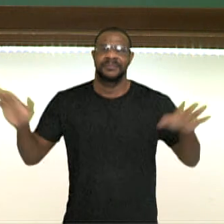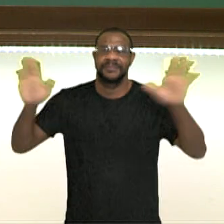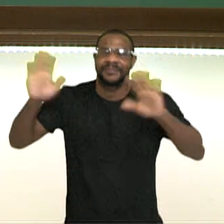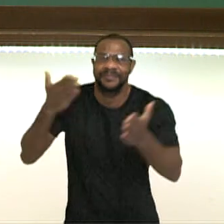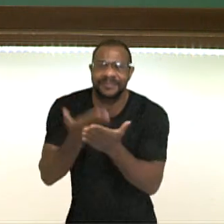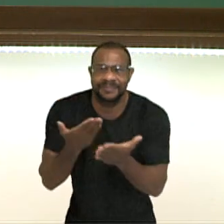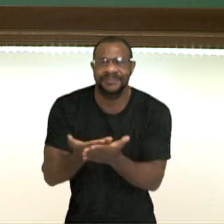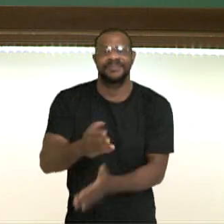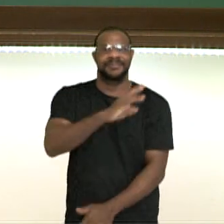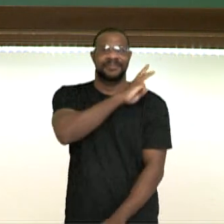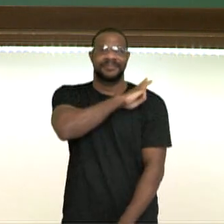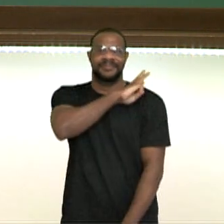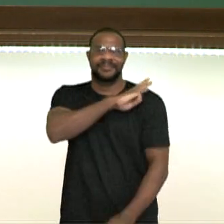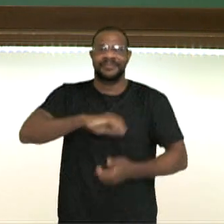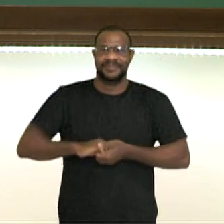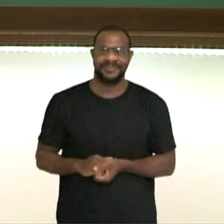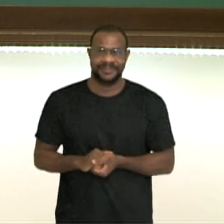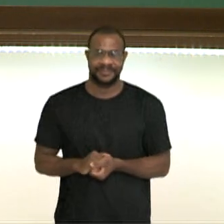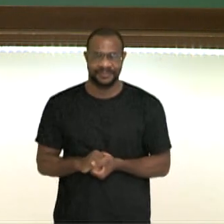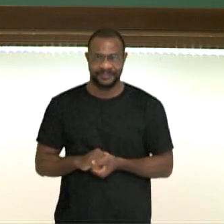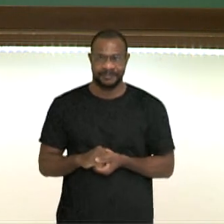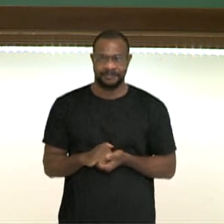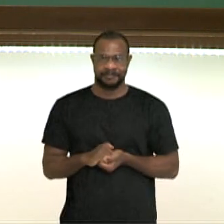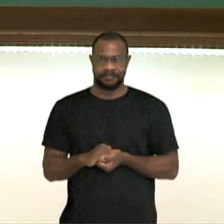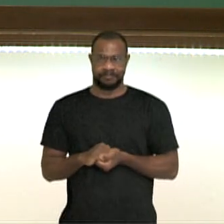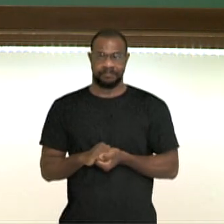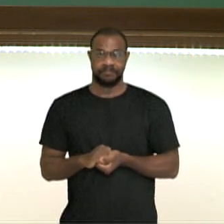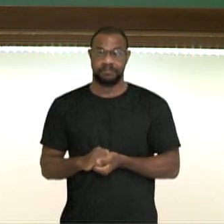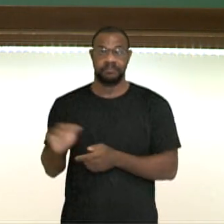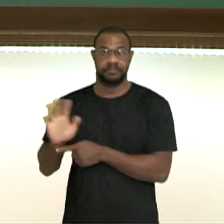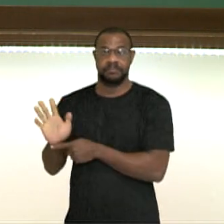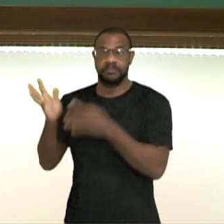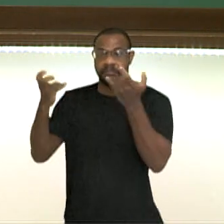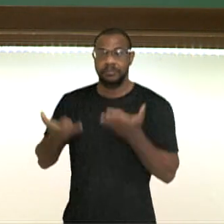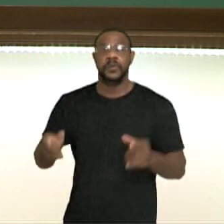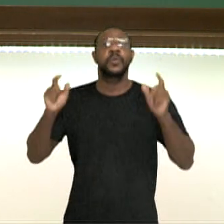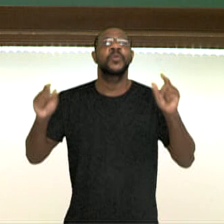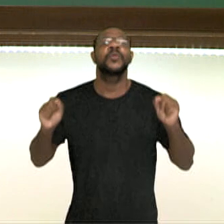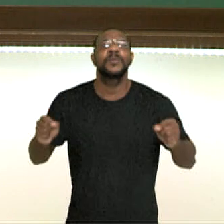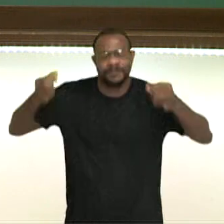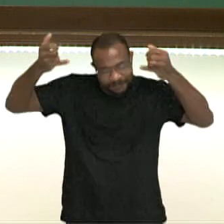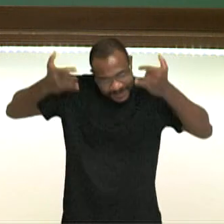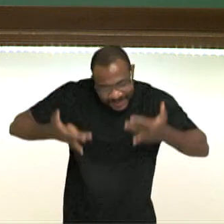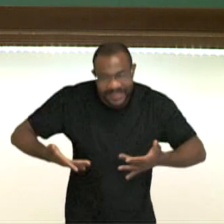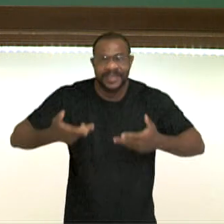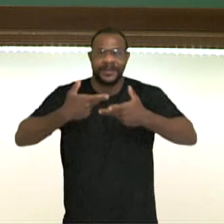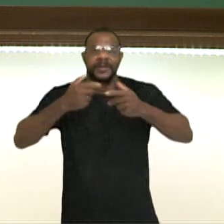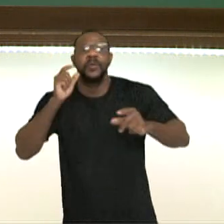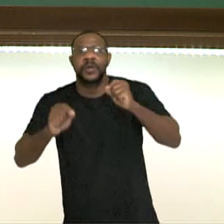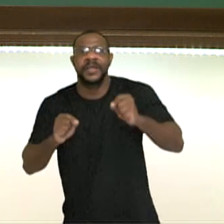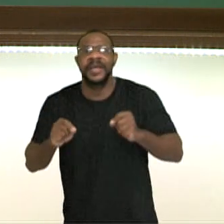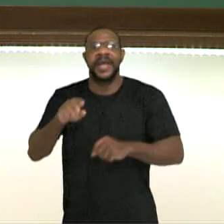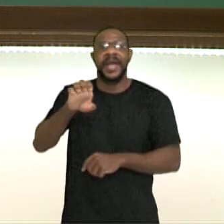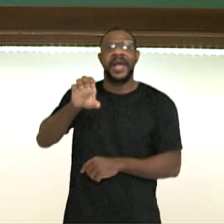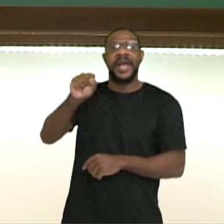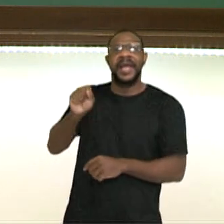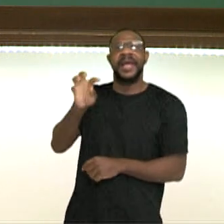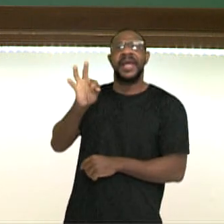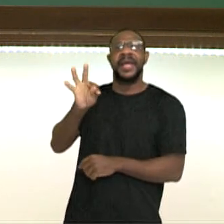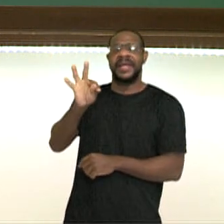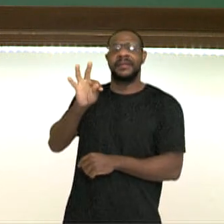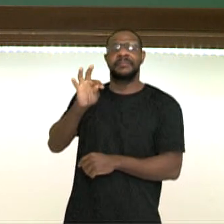Olá, estudantes da terceira série do ensino médio. Nesse vídeo vamos conversar sobre a esfera, um